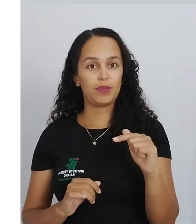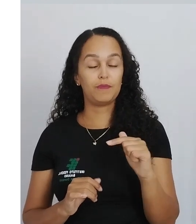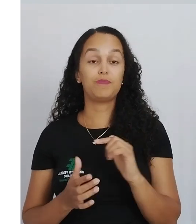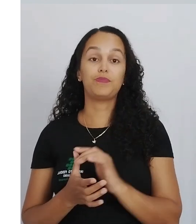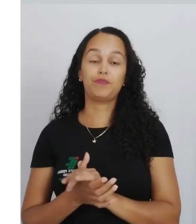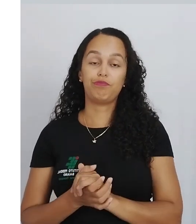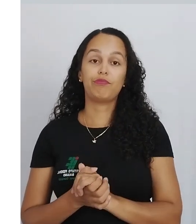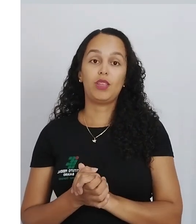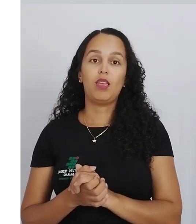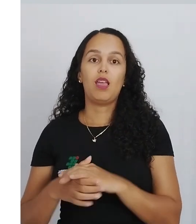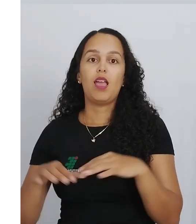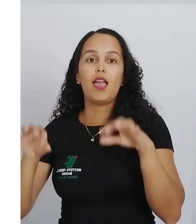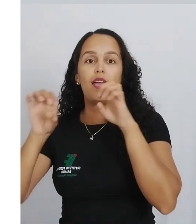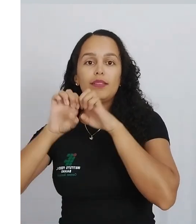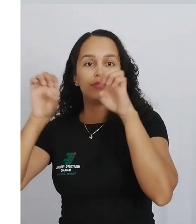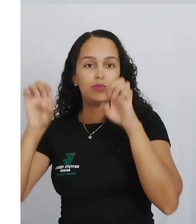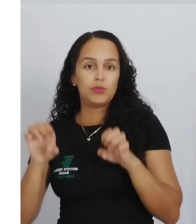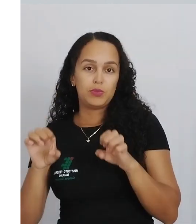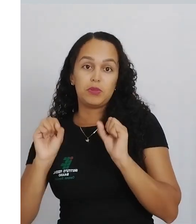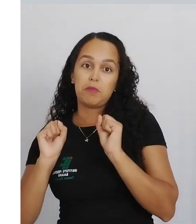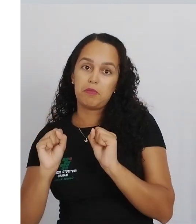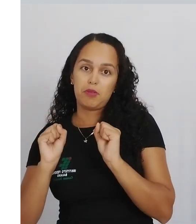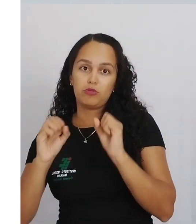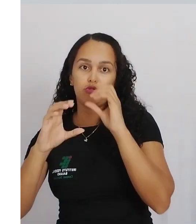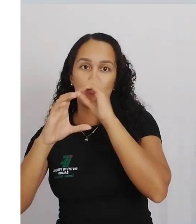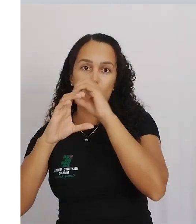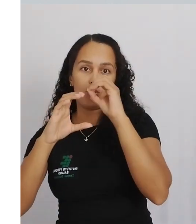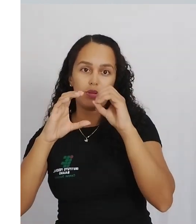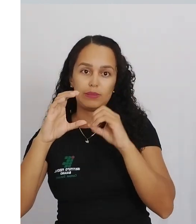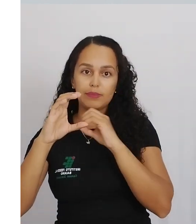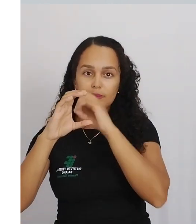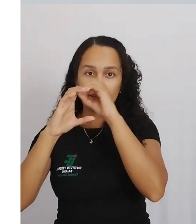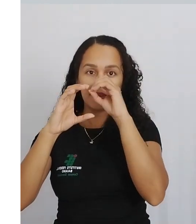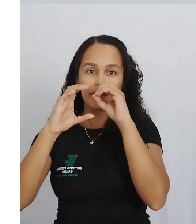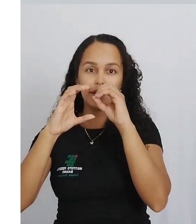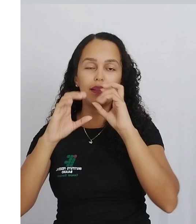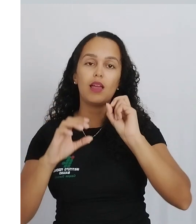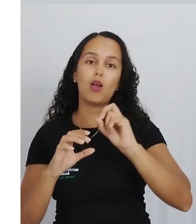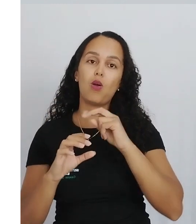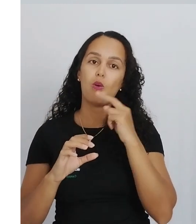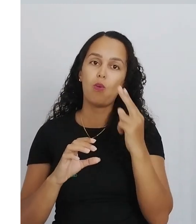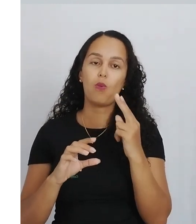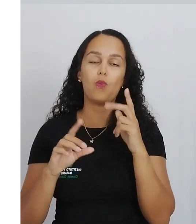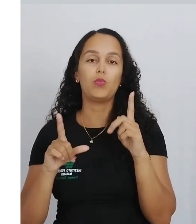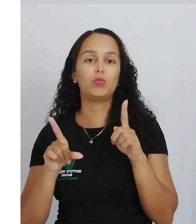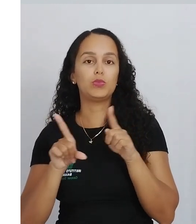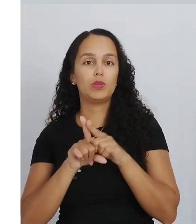Essas estruturas, sejam as organelas celulares, sejam as